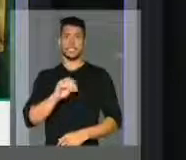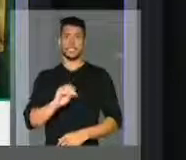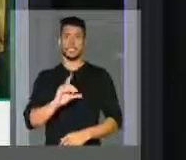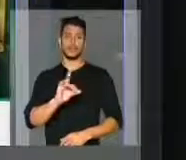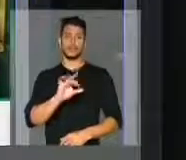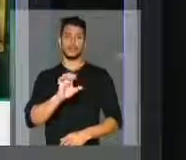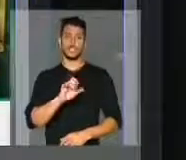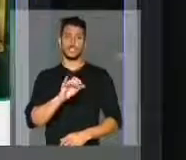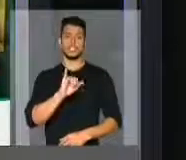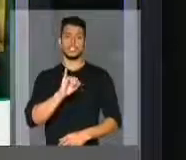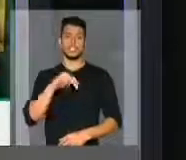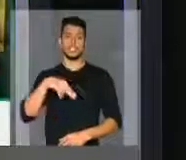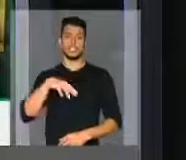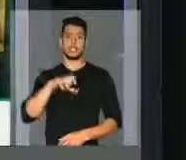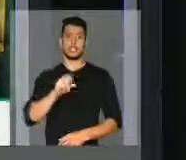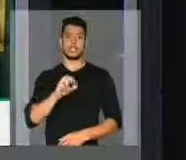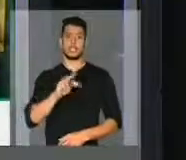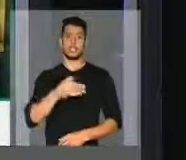roubou lá, furtou um